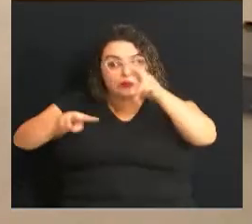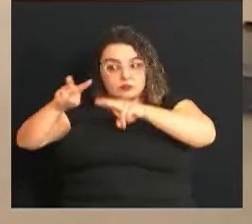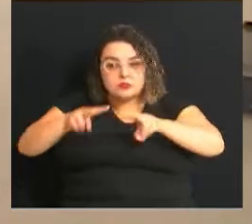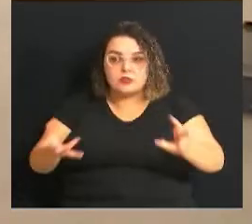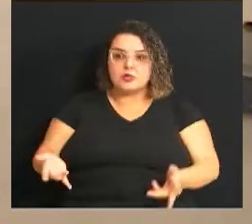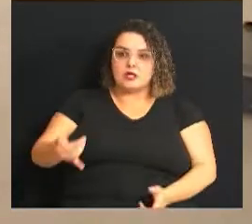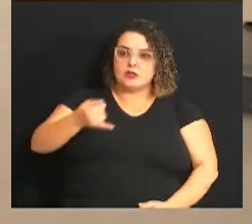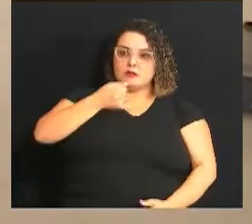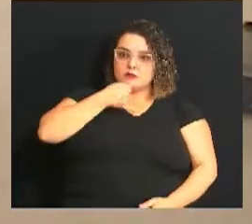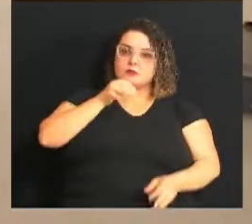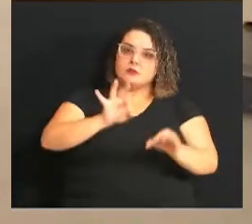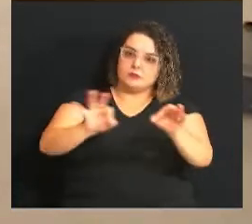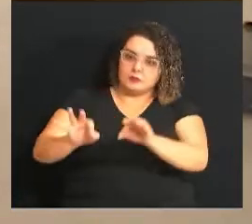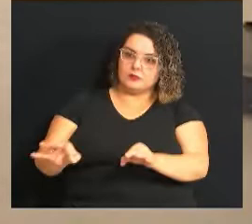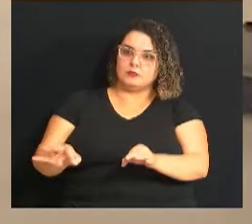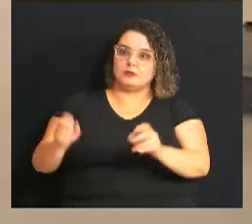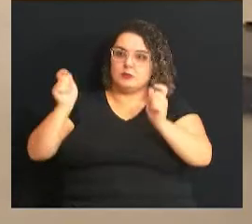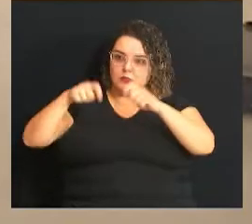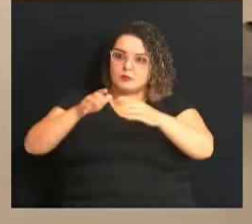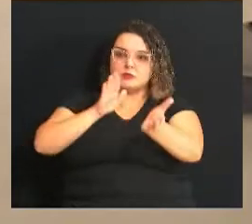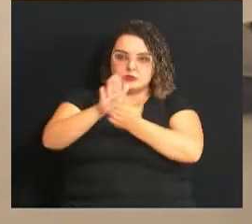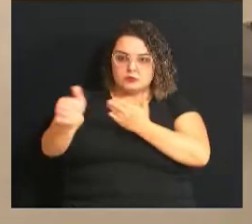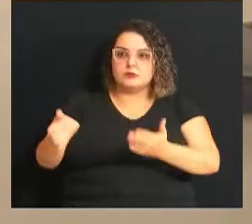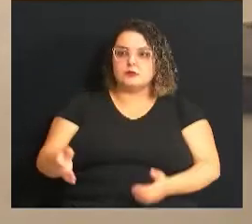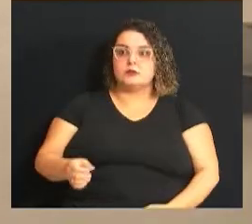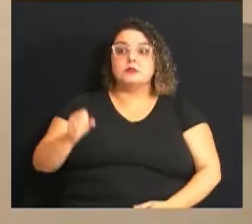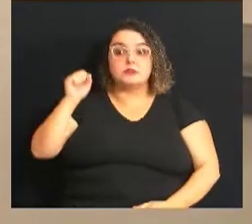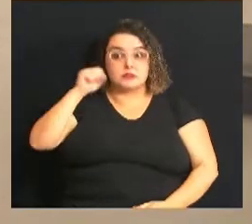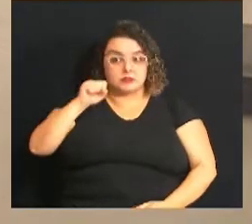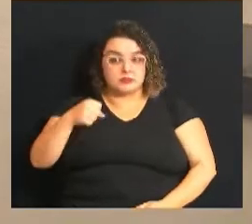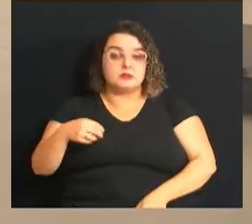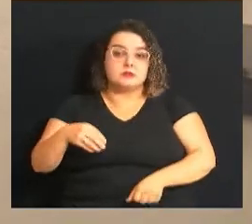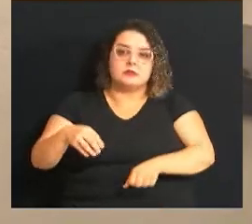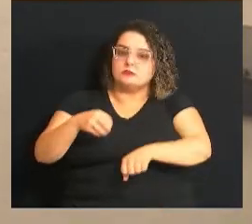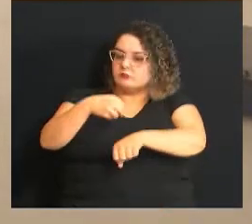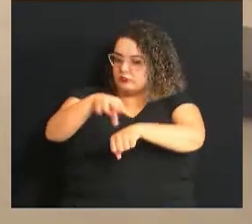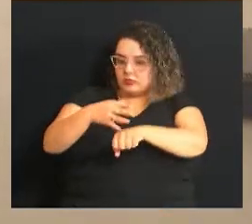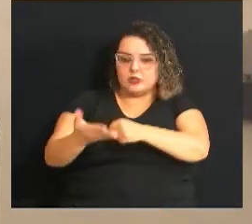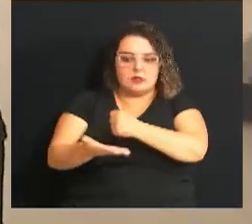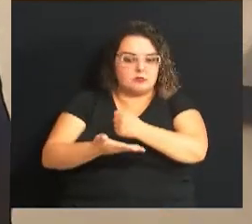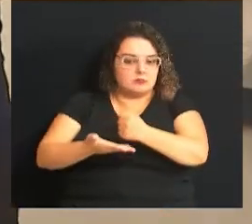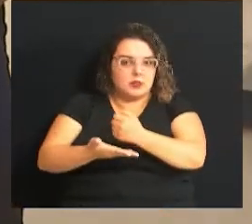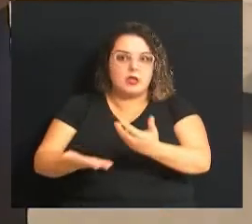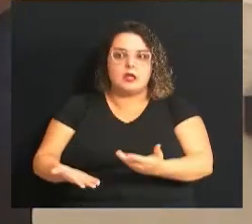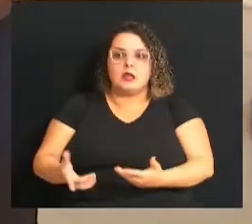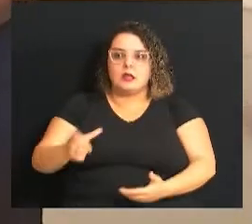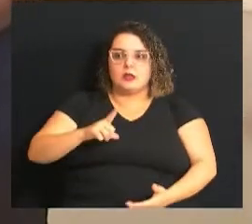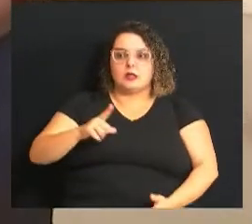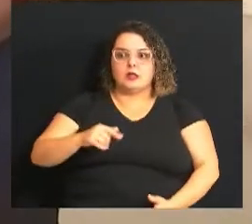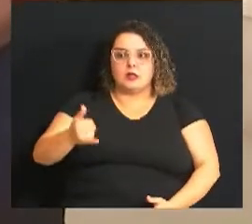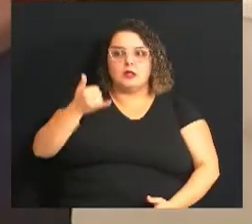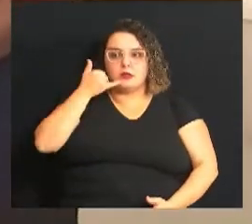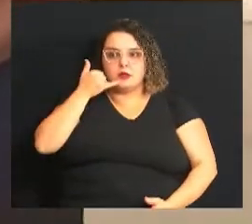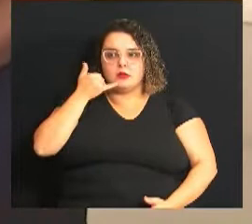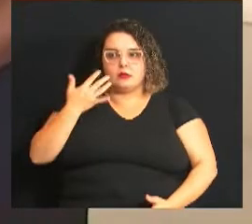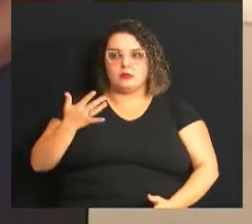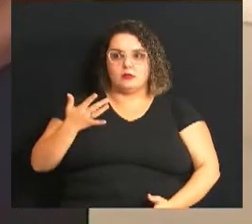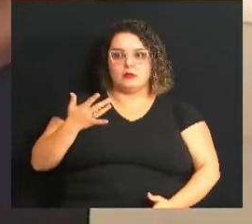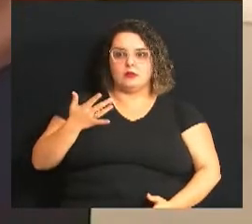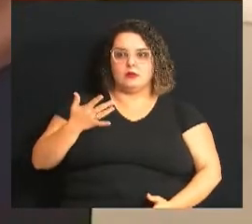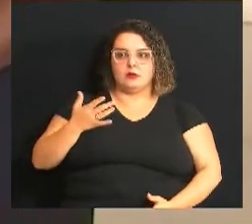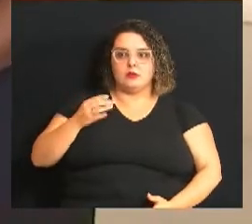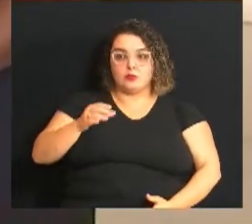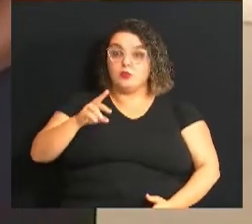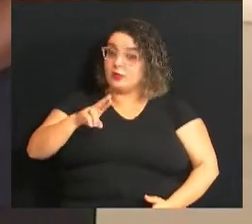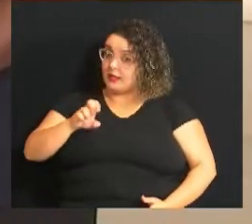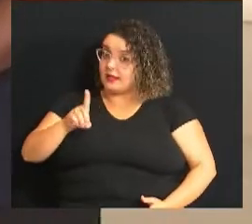tem que se preparar para uma possível fuga. Isso, né? São dicas básicas, né? Ter um celular sempre, né? Às vezes com um crédito ali, consiga